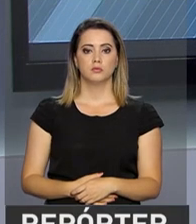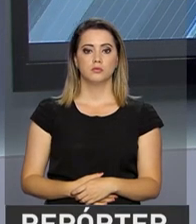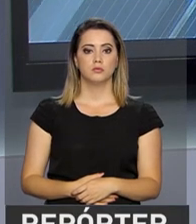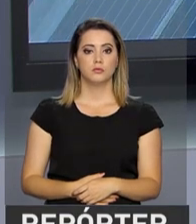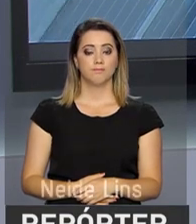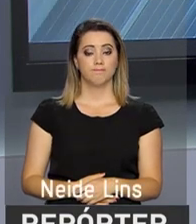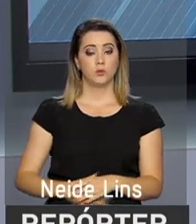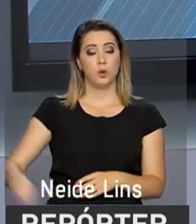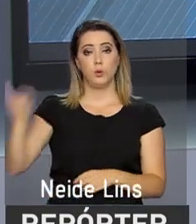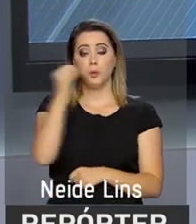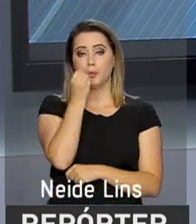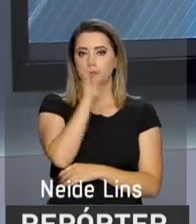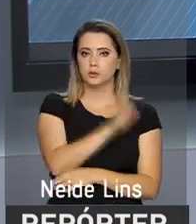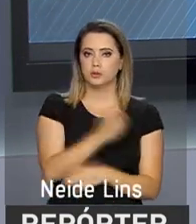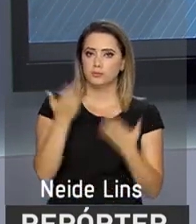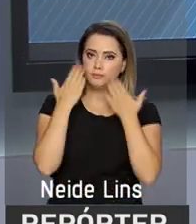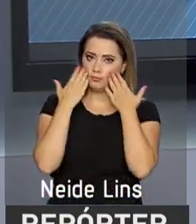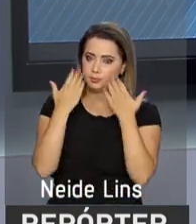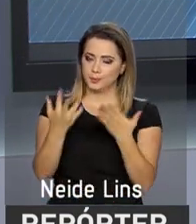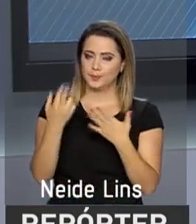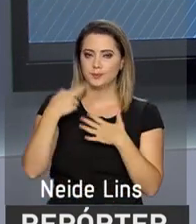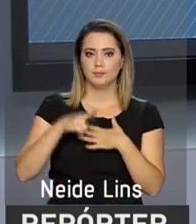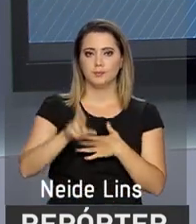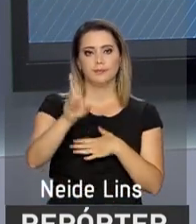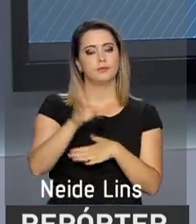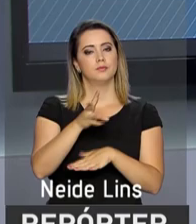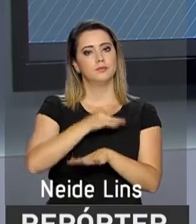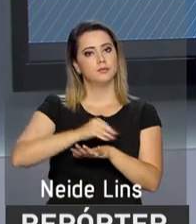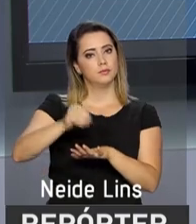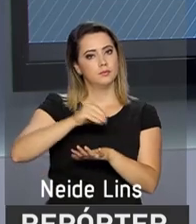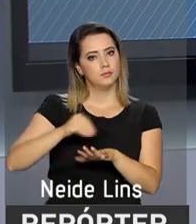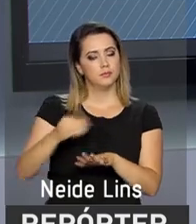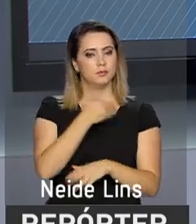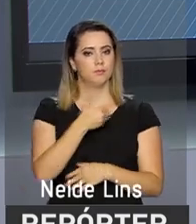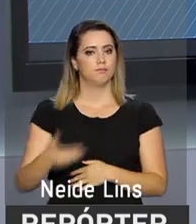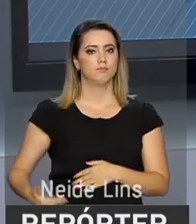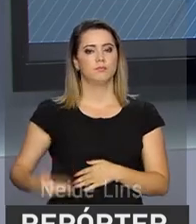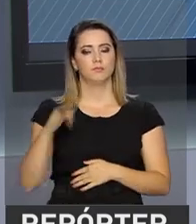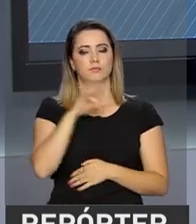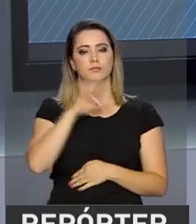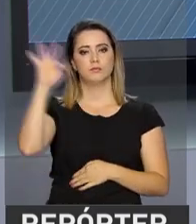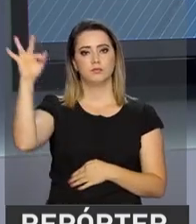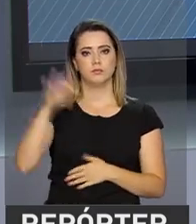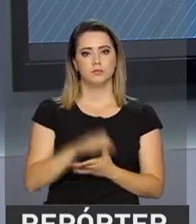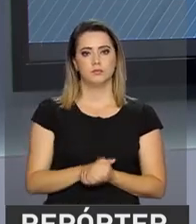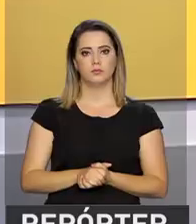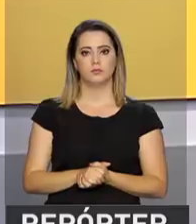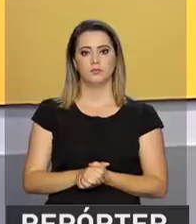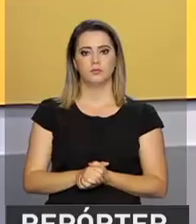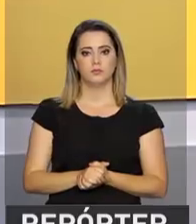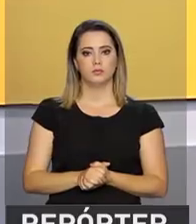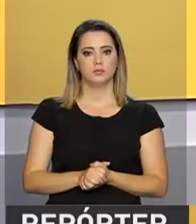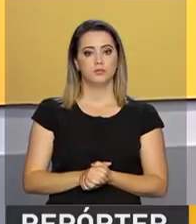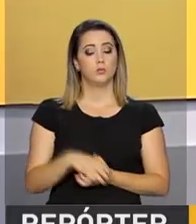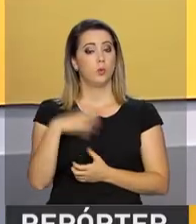olá boa tarde começa agora mais uma edição do repórter nbr e as notícias do governo federal